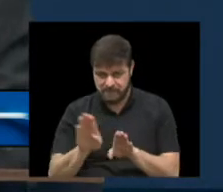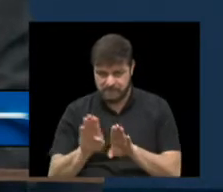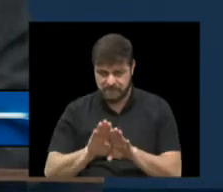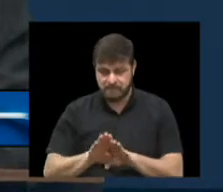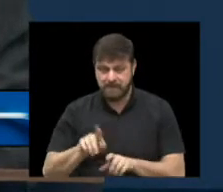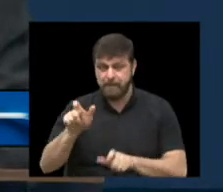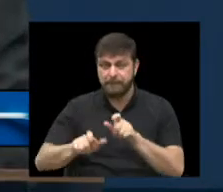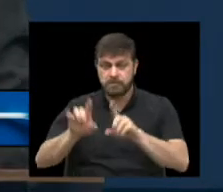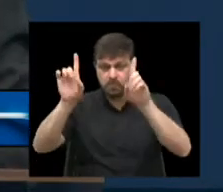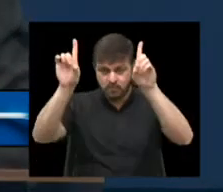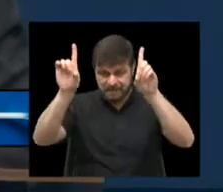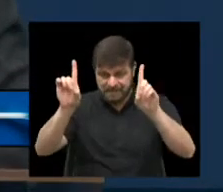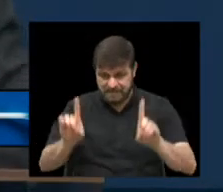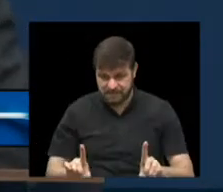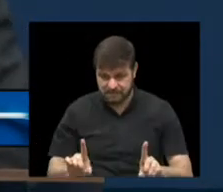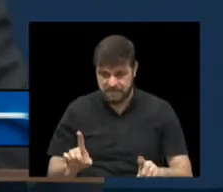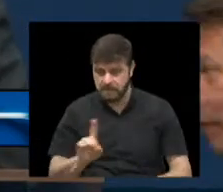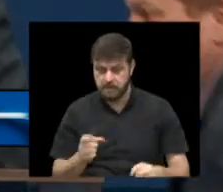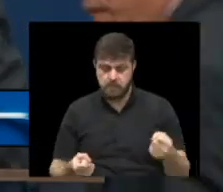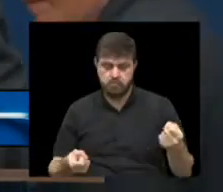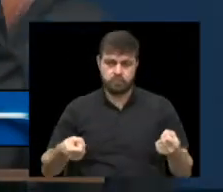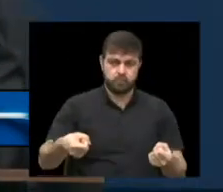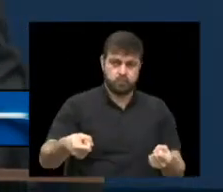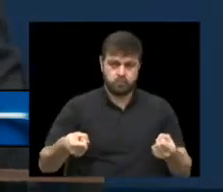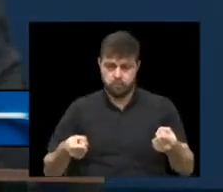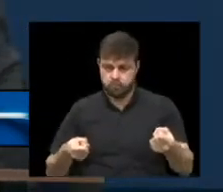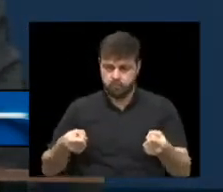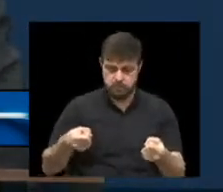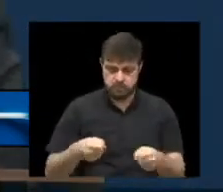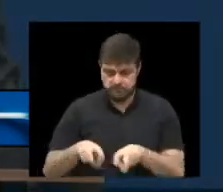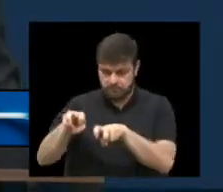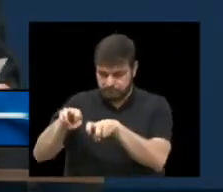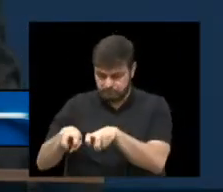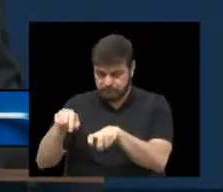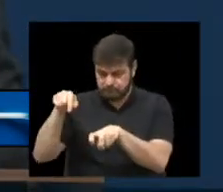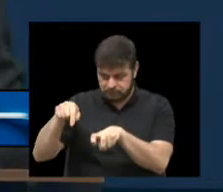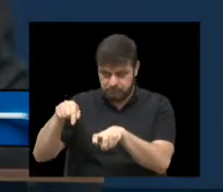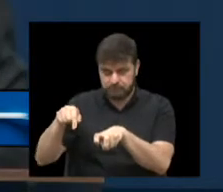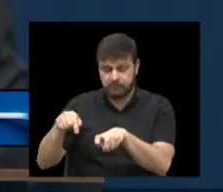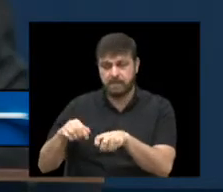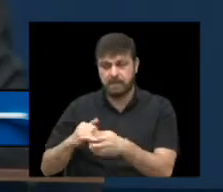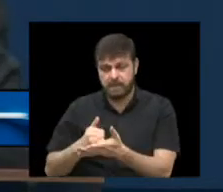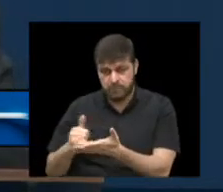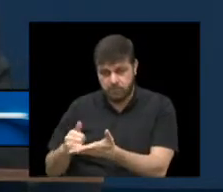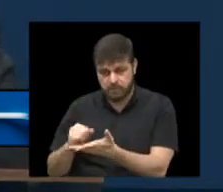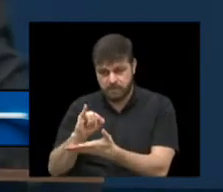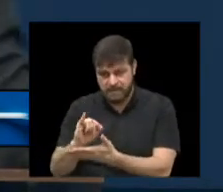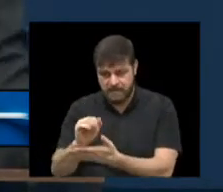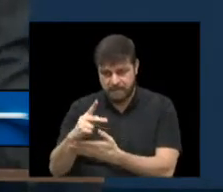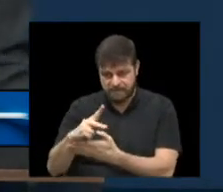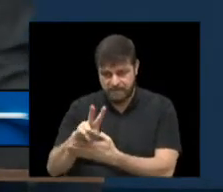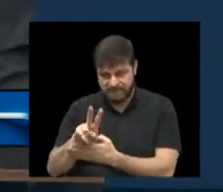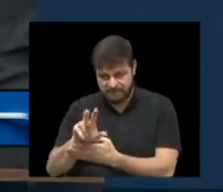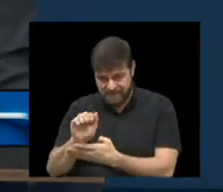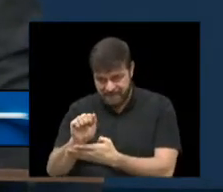com deficiência não condutoras. Essa moção é da lavra do novo vereador Jorge da Farmácia e a comissão exara